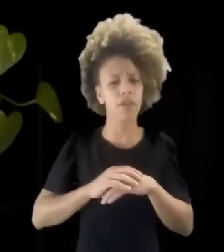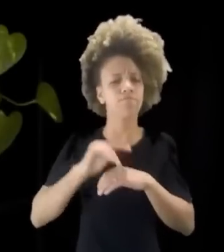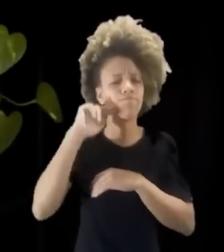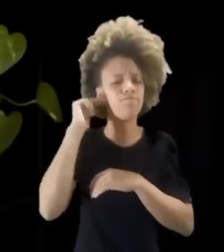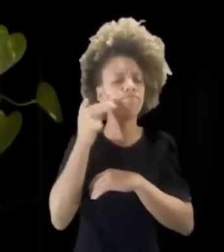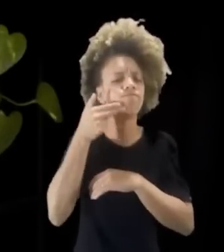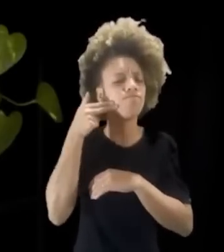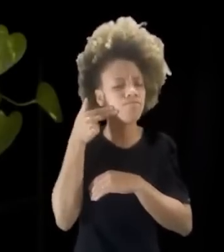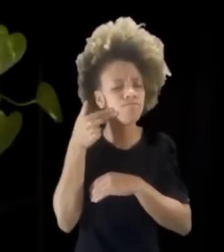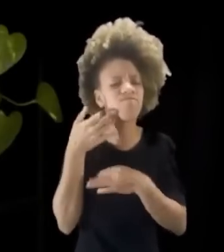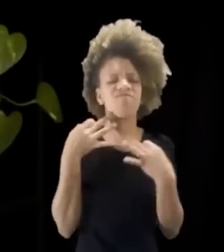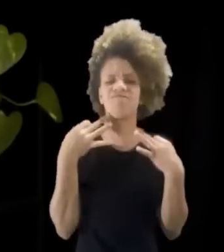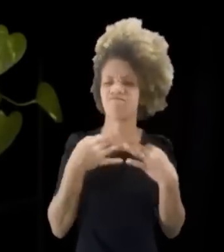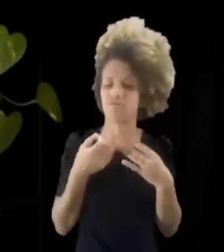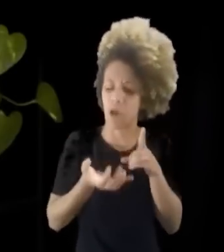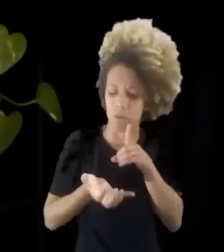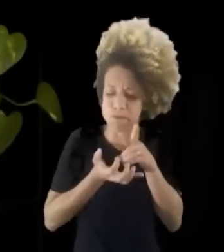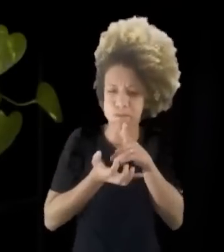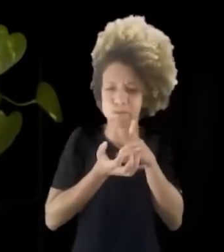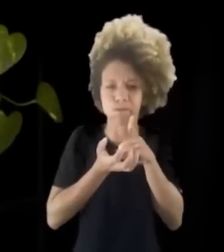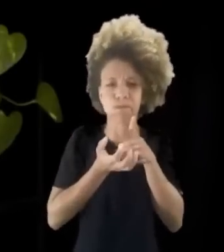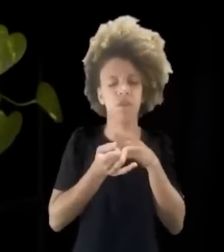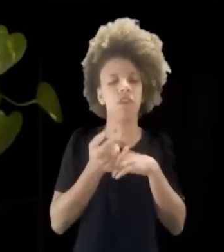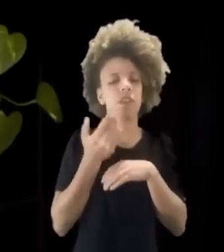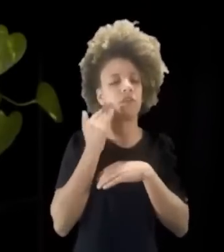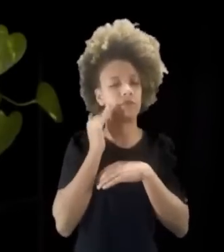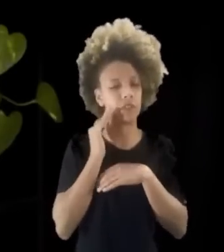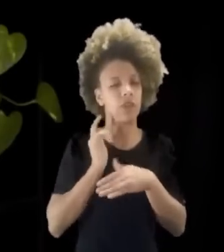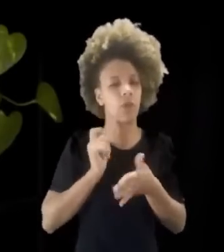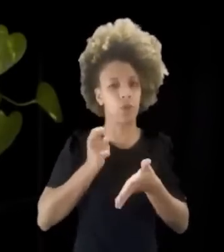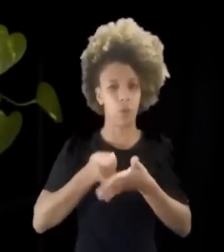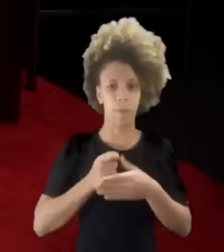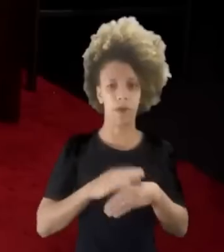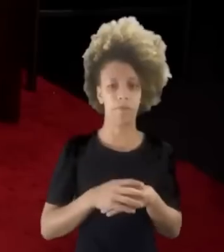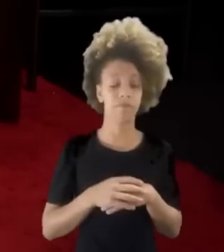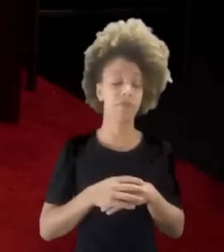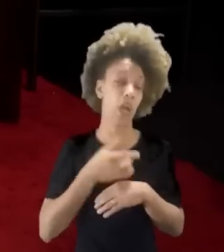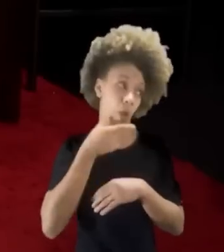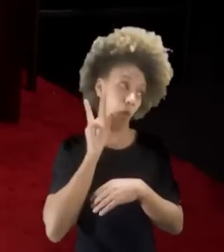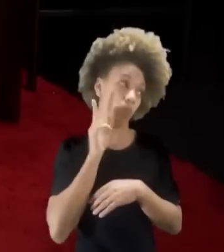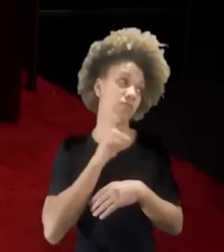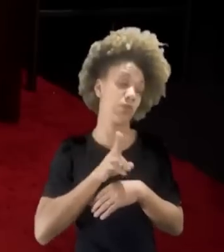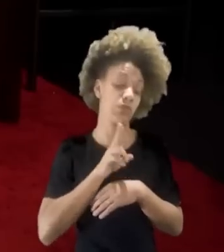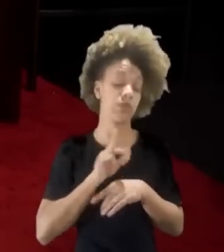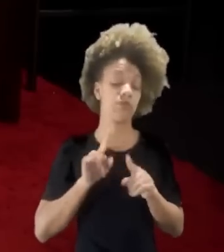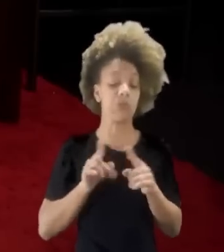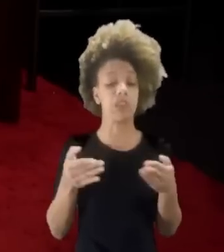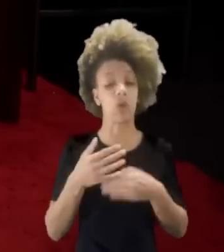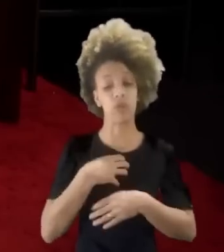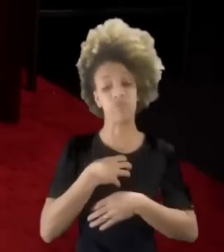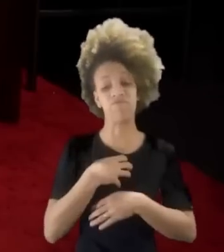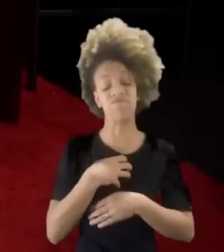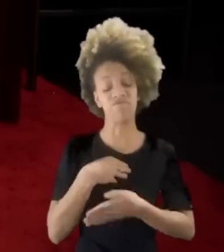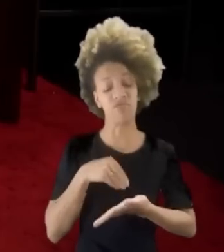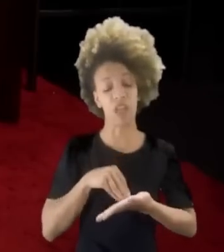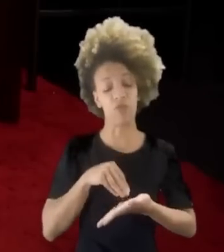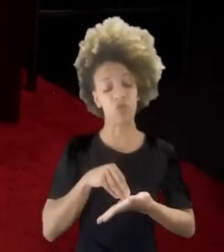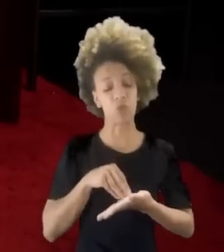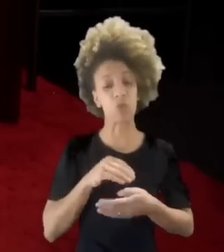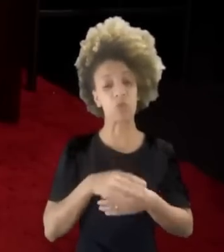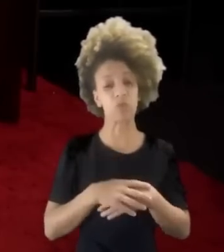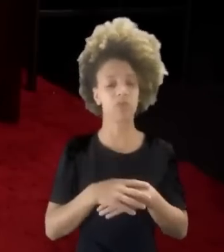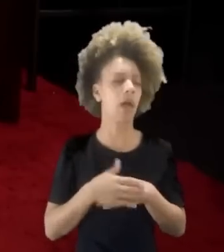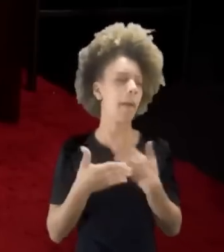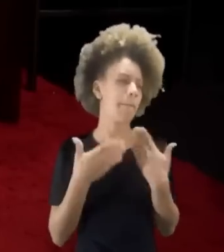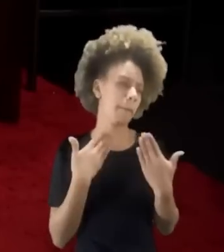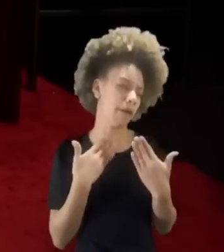isso que eu quero falar a cueca que Abraça a bola você vai entender assim que você comprar estava com ela ontem e agora eu estou sentindo falta Vamos tentar deixar